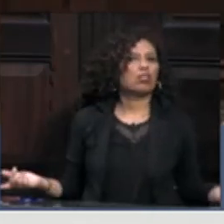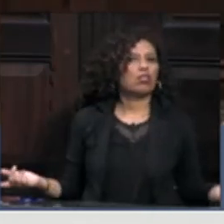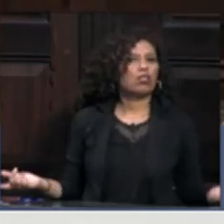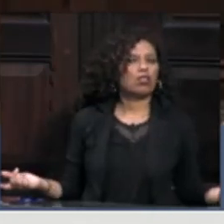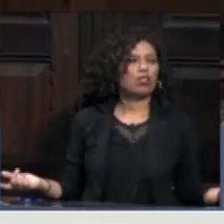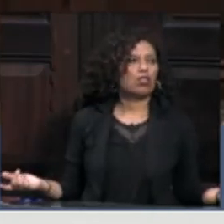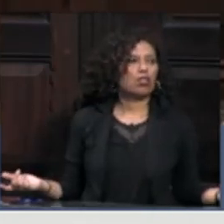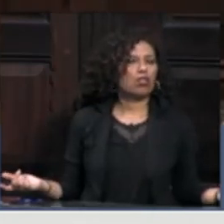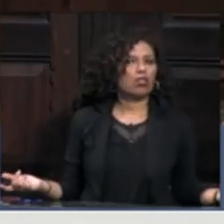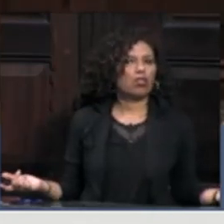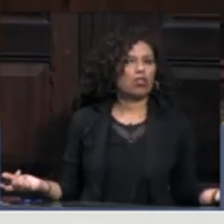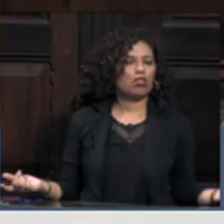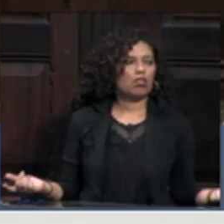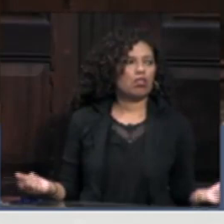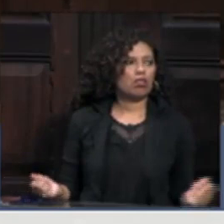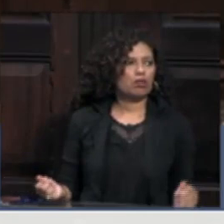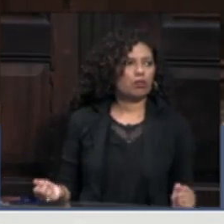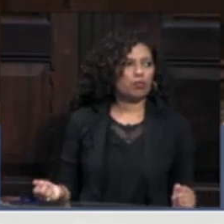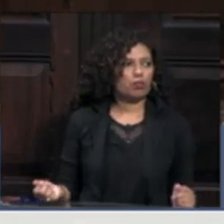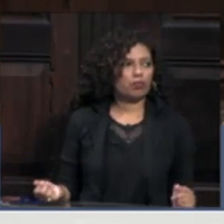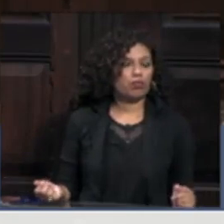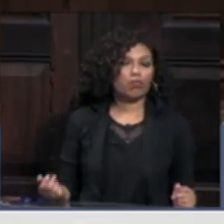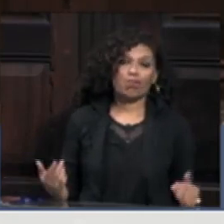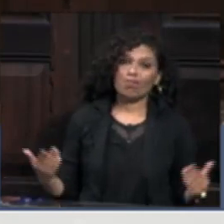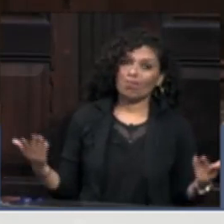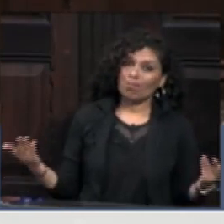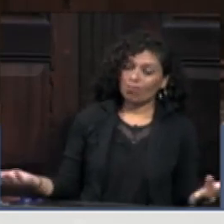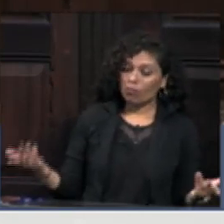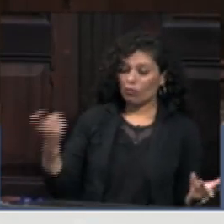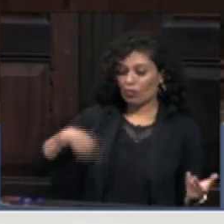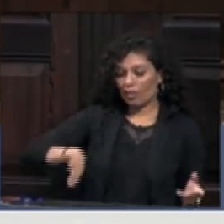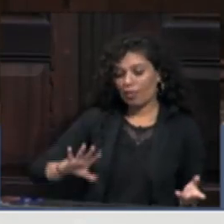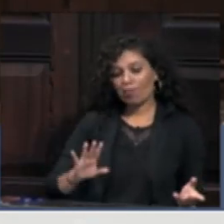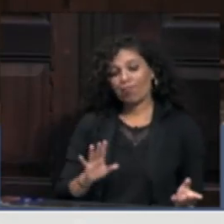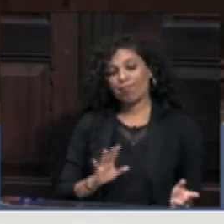E aí, é uma situação interessante,